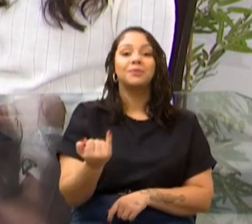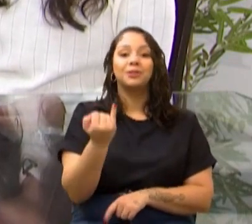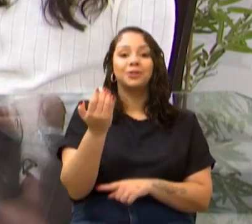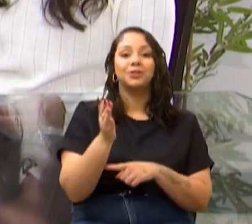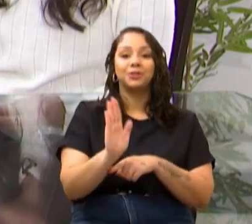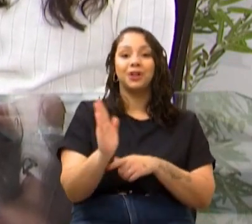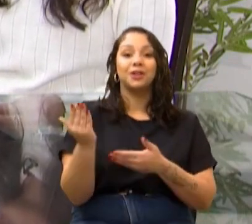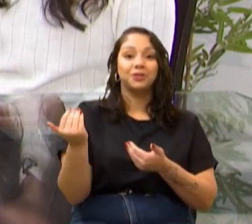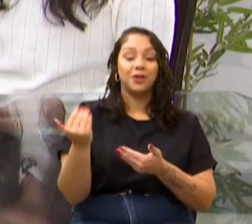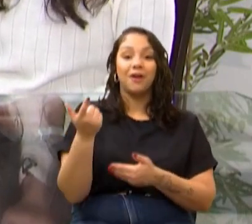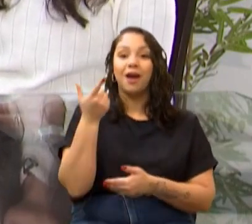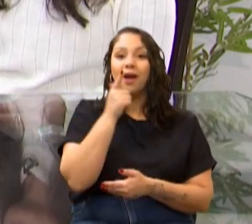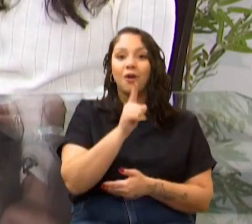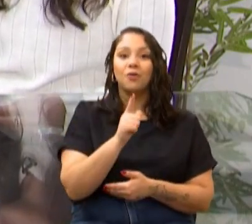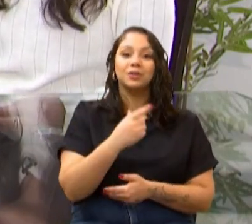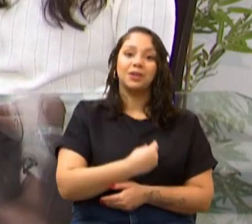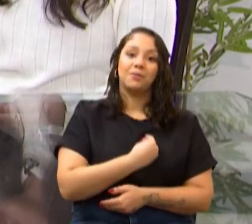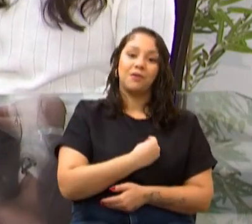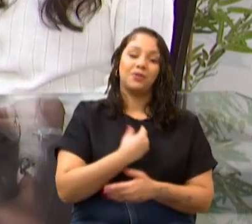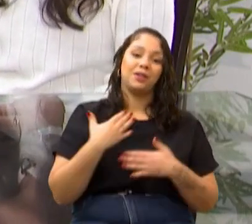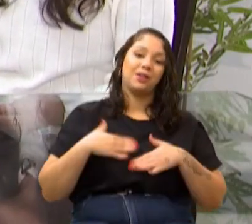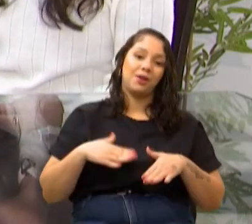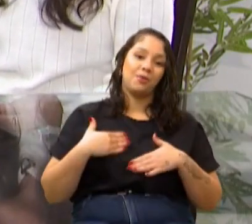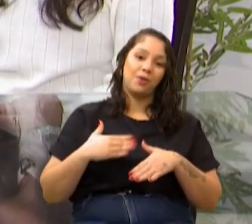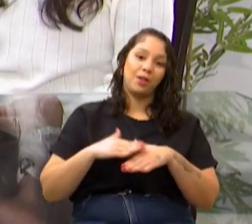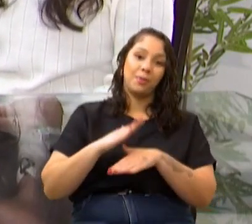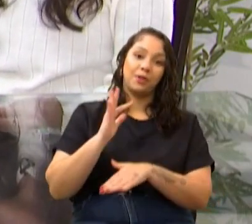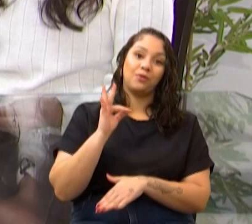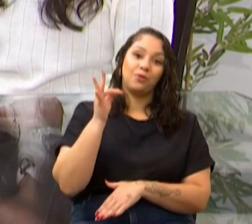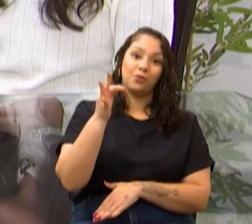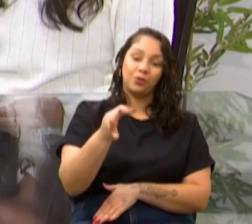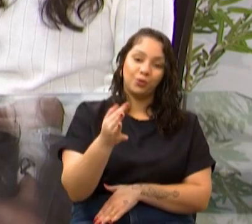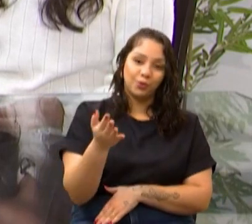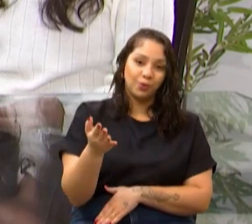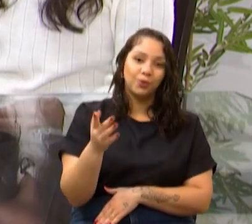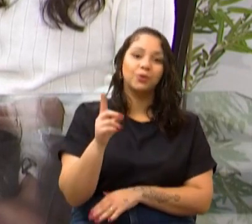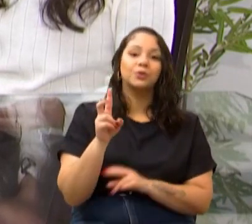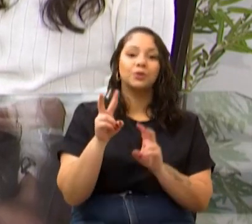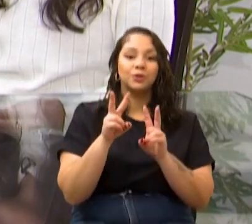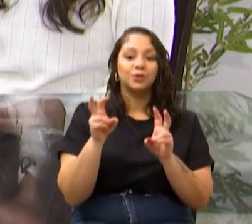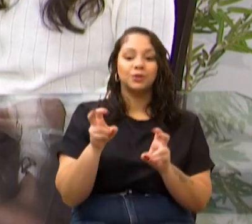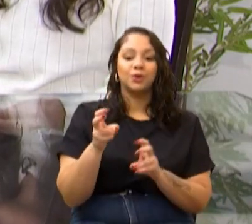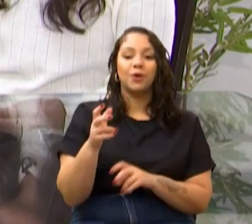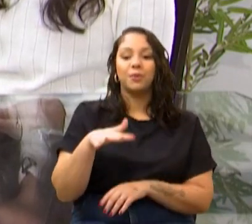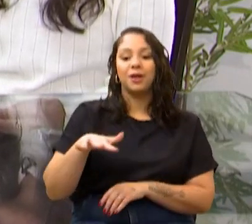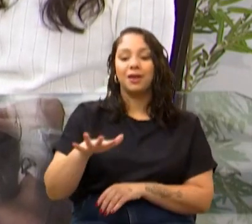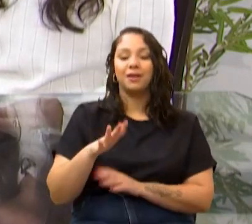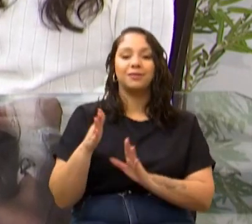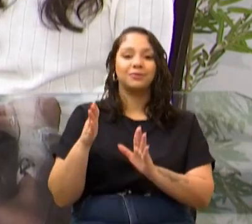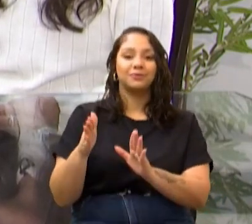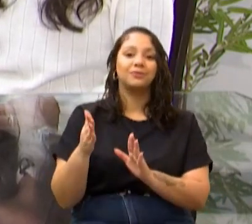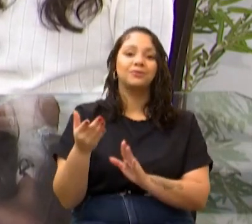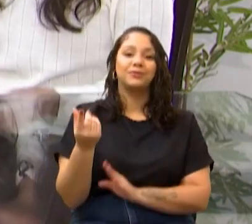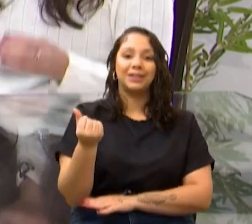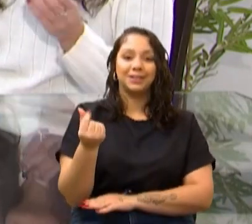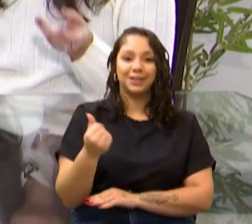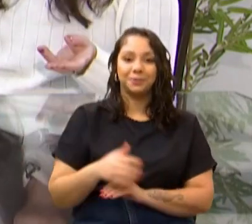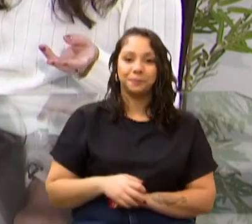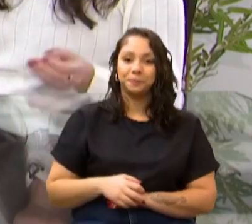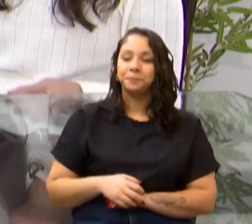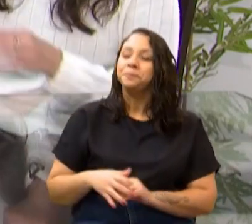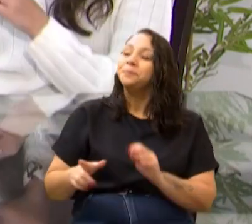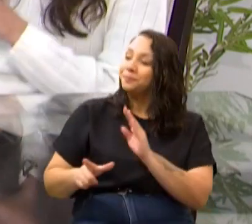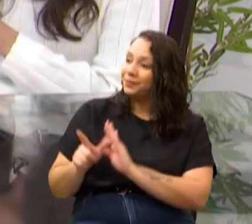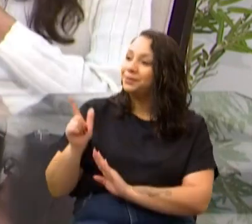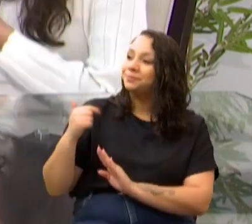gente ajuda os jovens aí a conseguirem ter uma vida mais tranquila no futuro, pelo menos no que diz respeito à parte financeira.